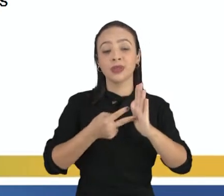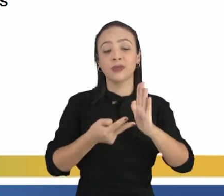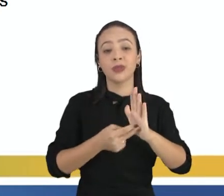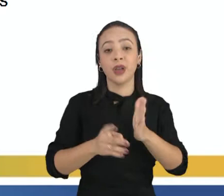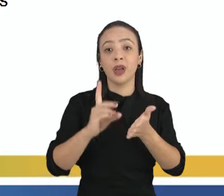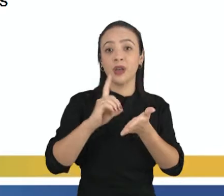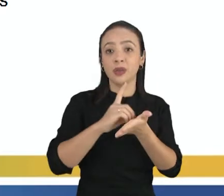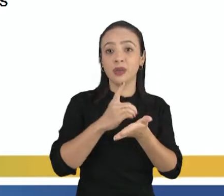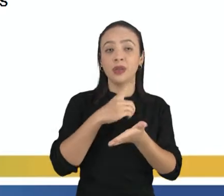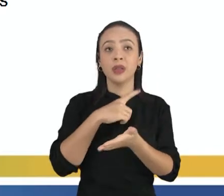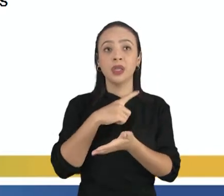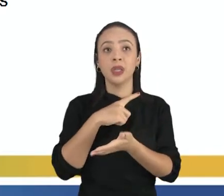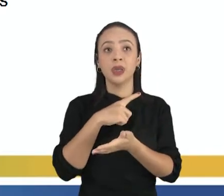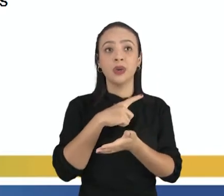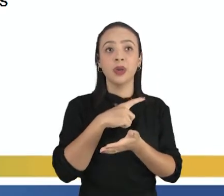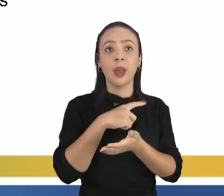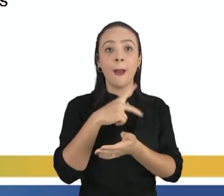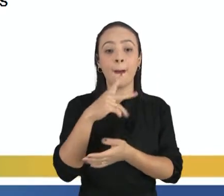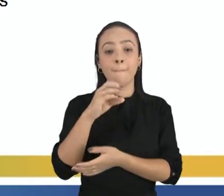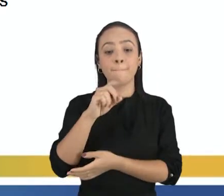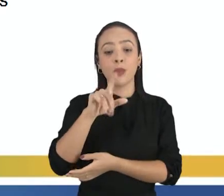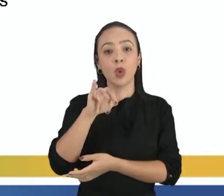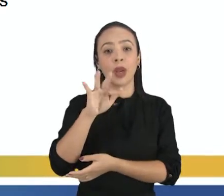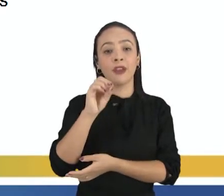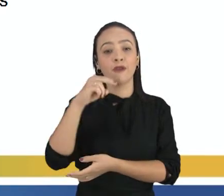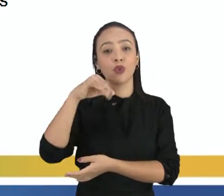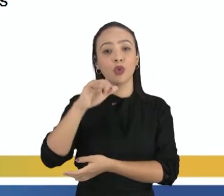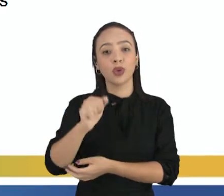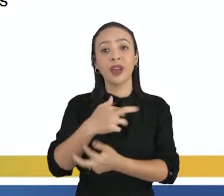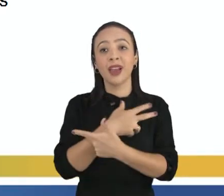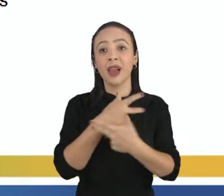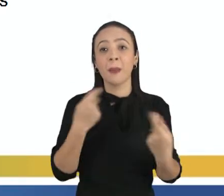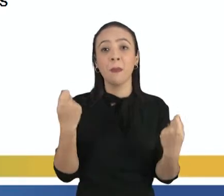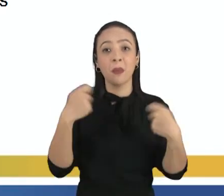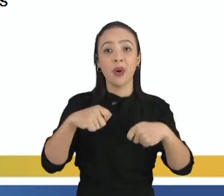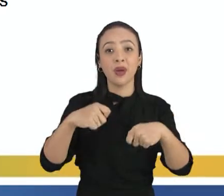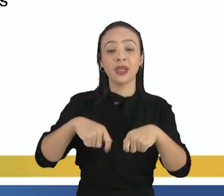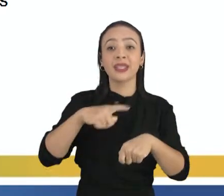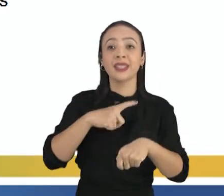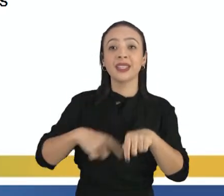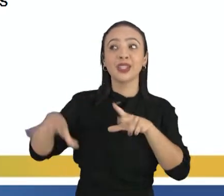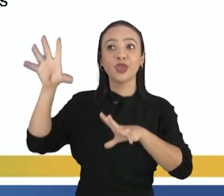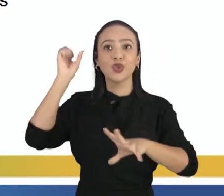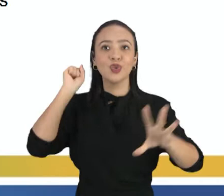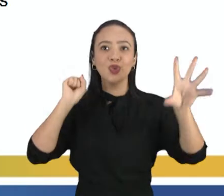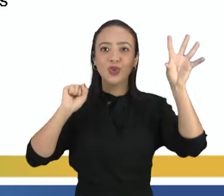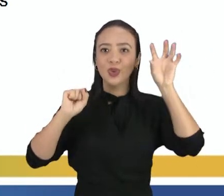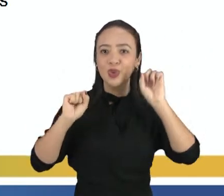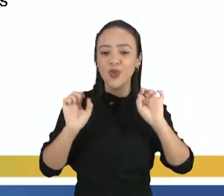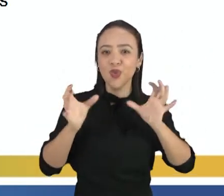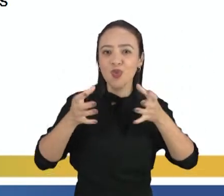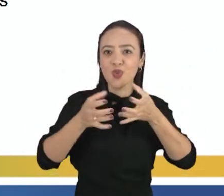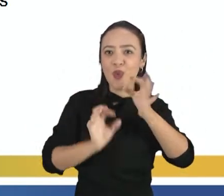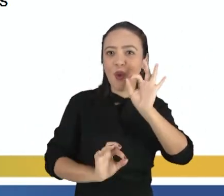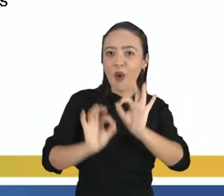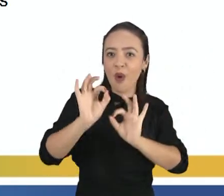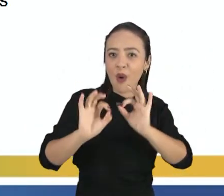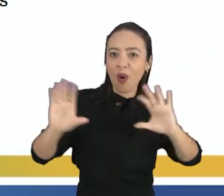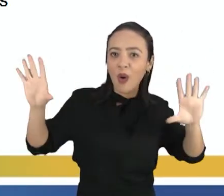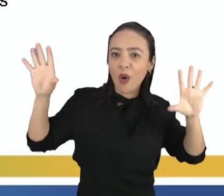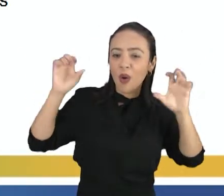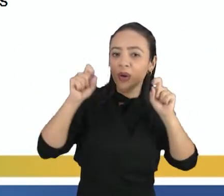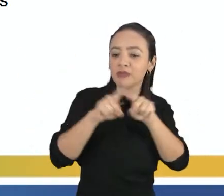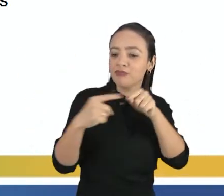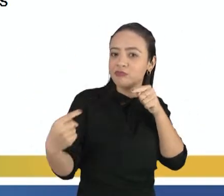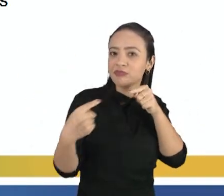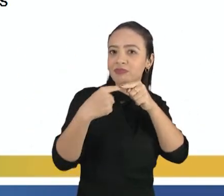vai vir a polifonia, que vem ser a multiplicidade dos sons, conjunto harmonioso dos sons,